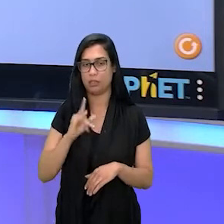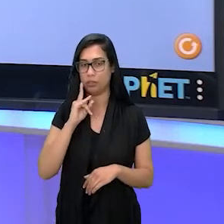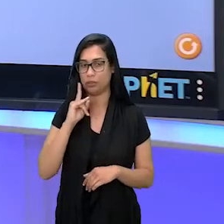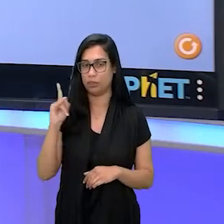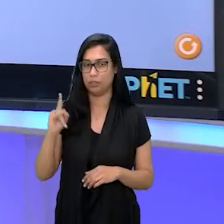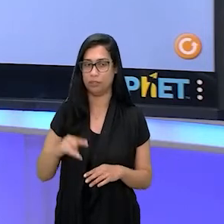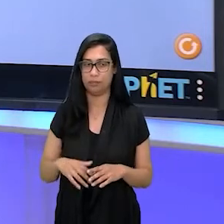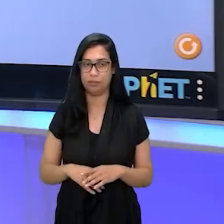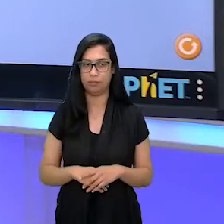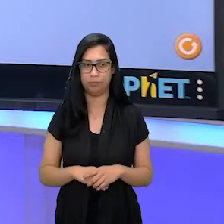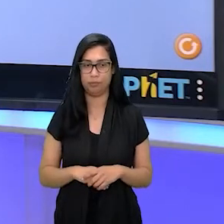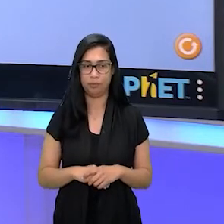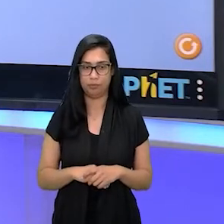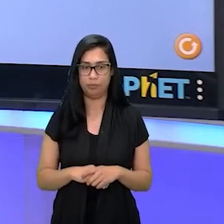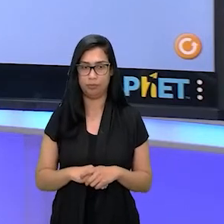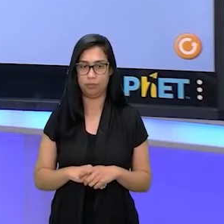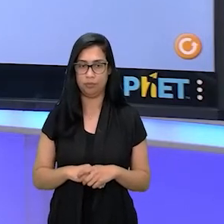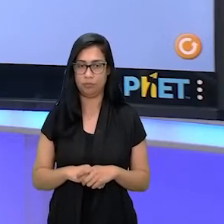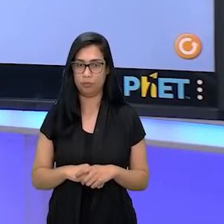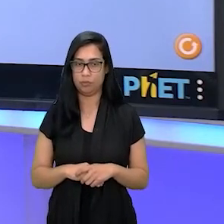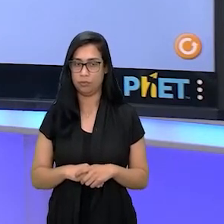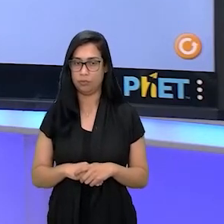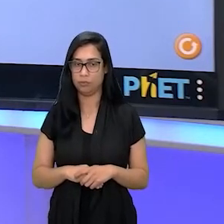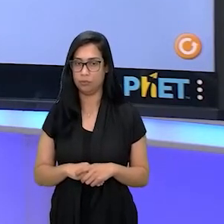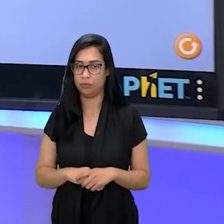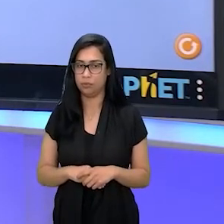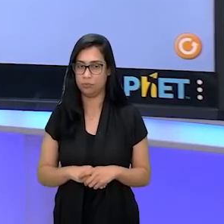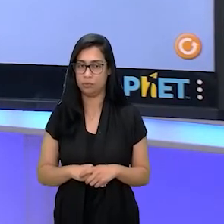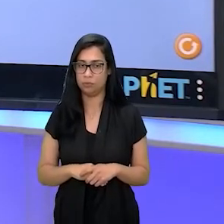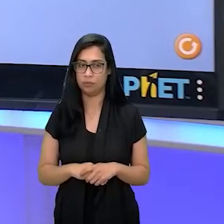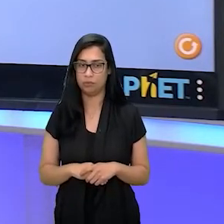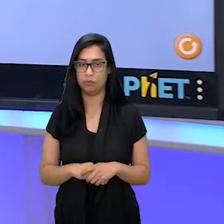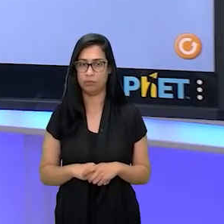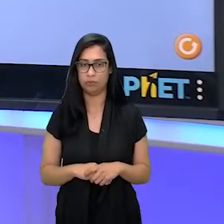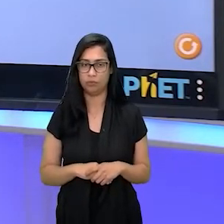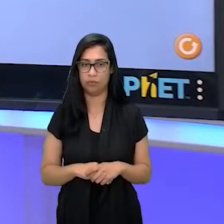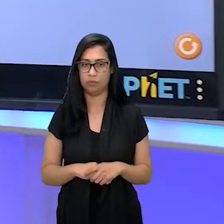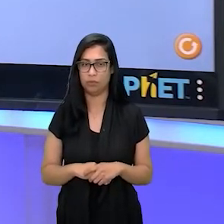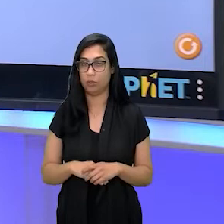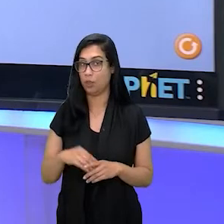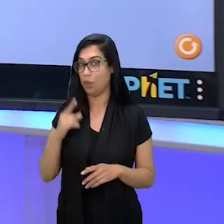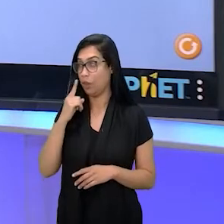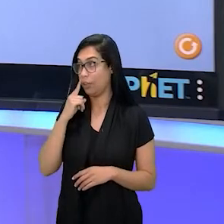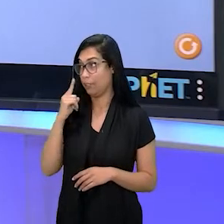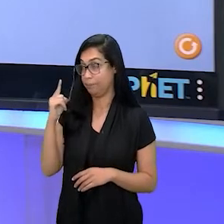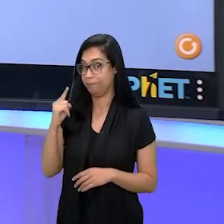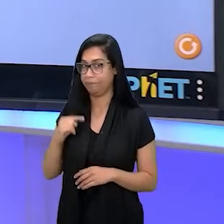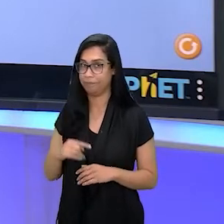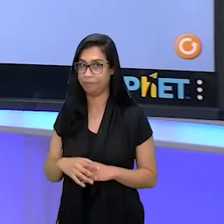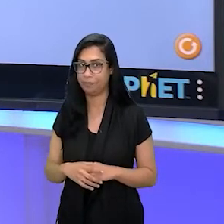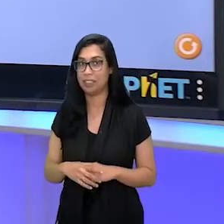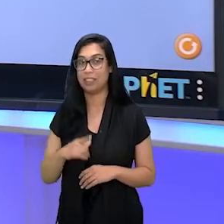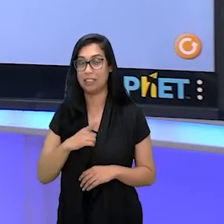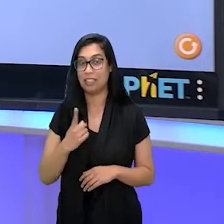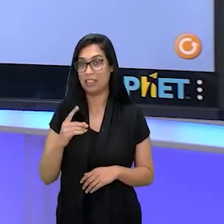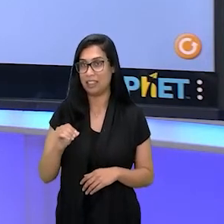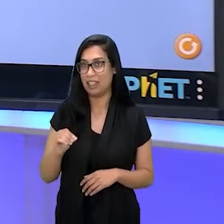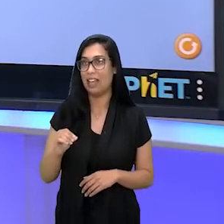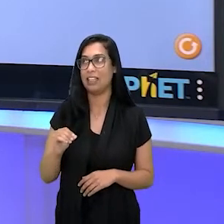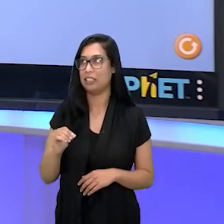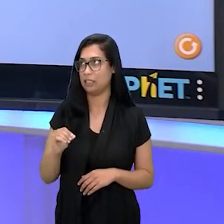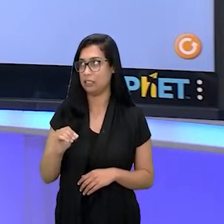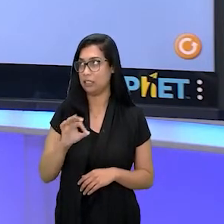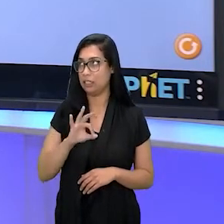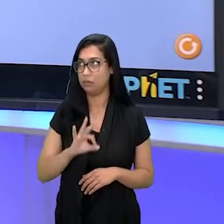Vou pôr, ó, aqui um resistor, põe aqui um resistor na pontinha. Olha o que acontece. O resistor também tem 10 volts. Dá uma